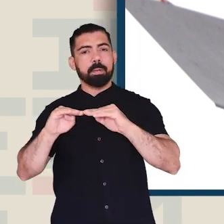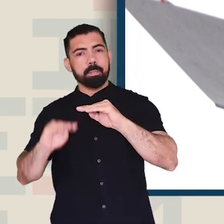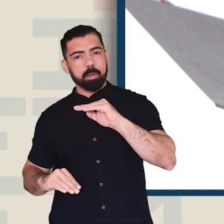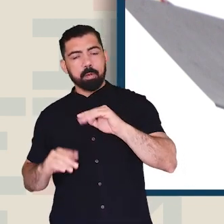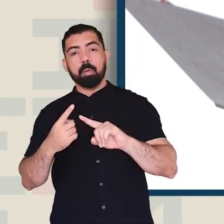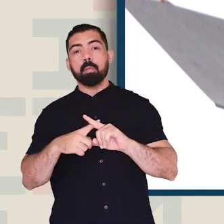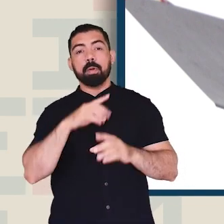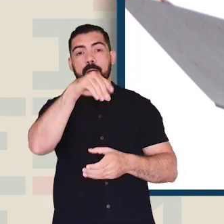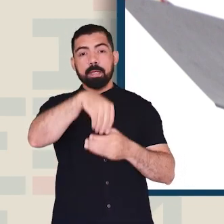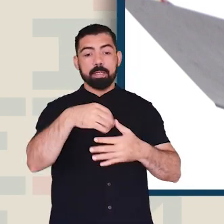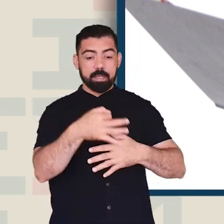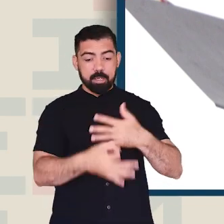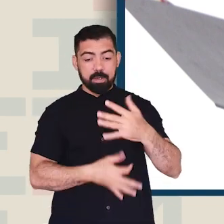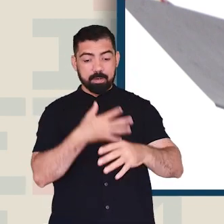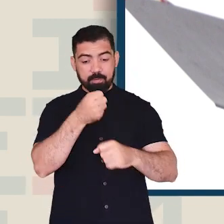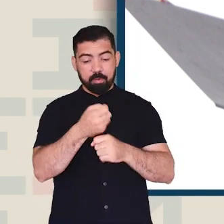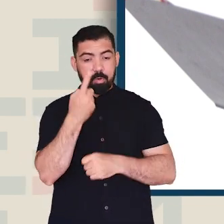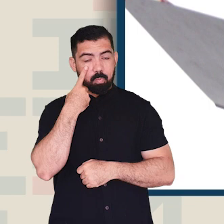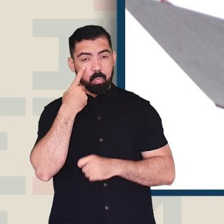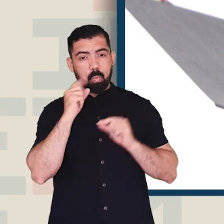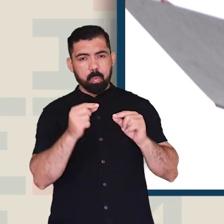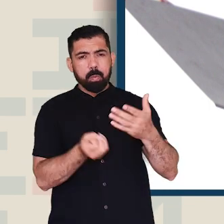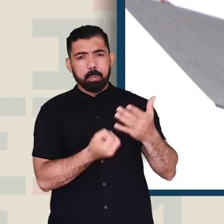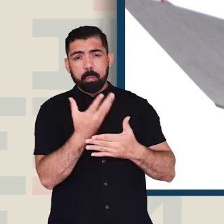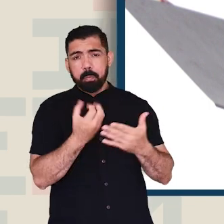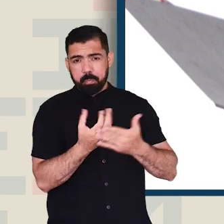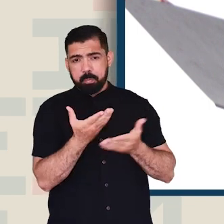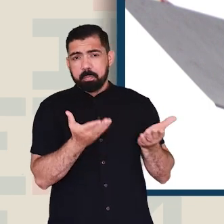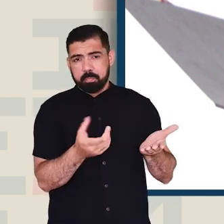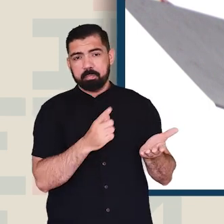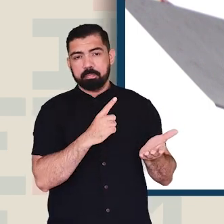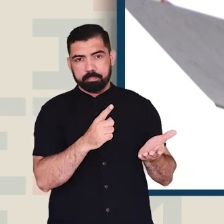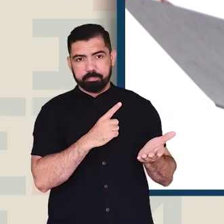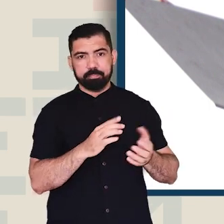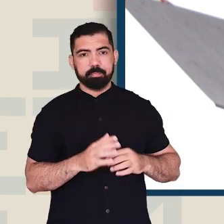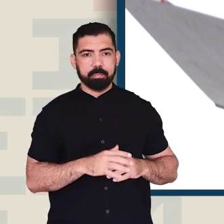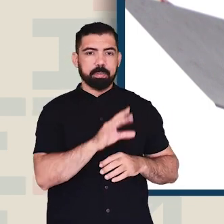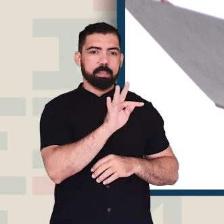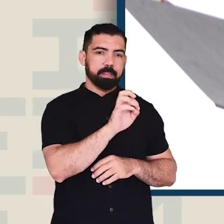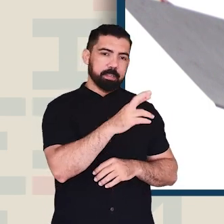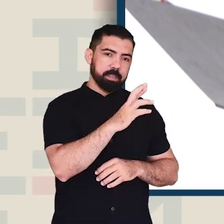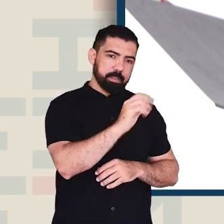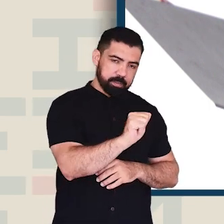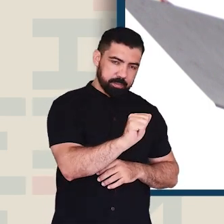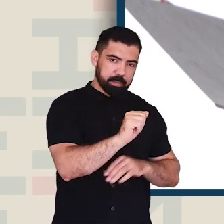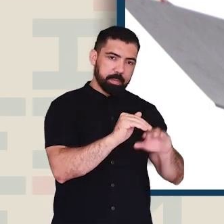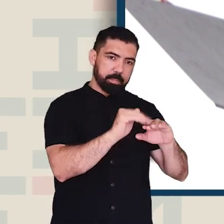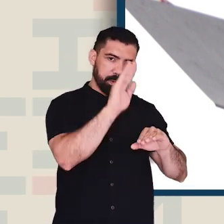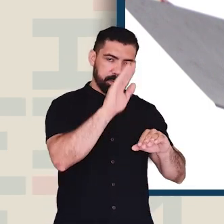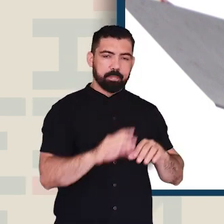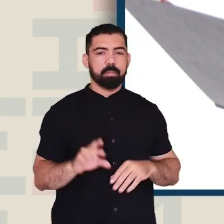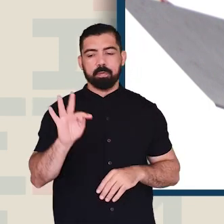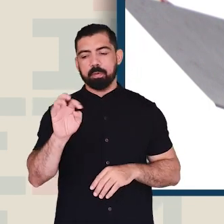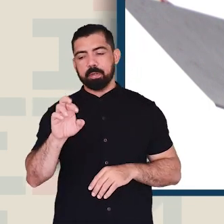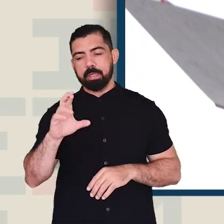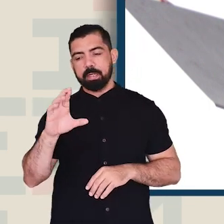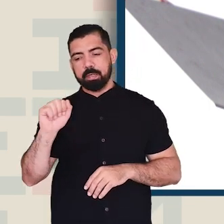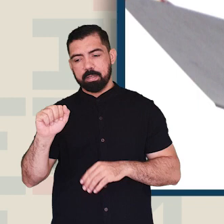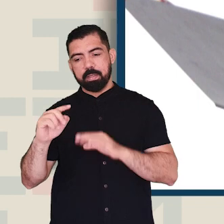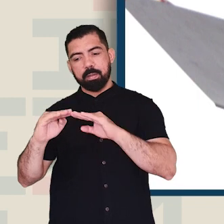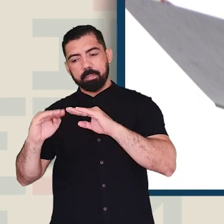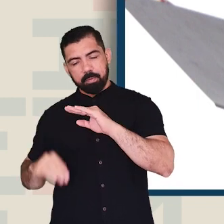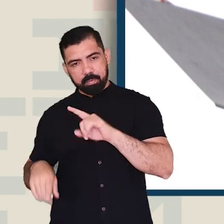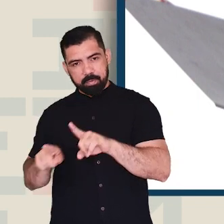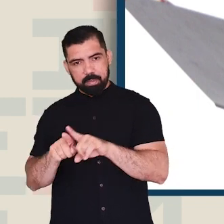escala a gente vê que são formados terças maiores e menores quando você vai juntando um